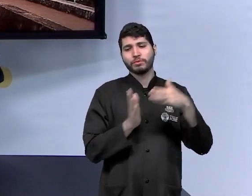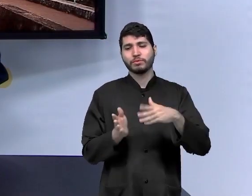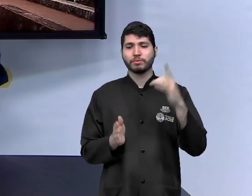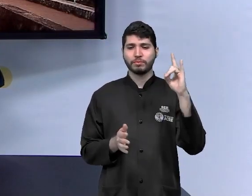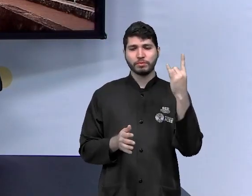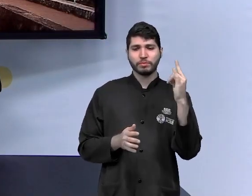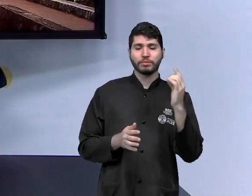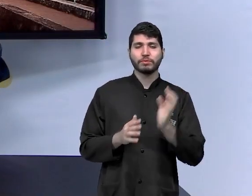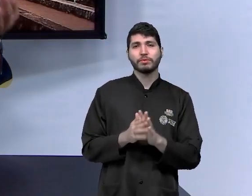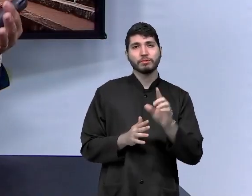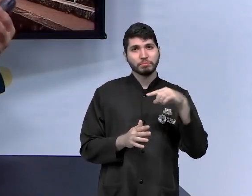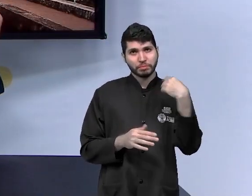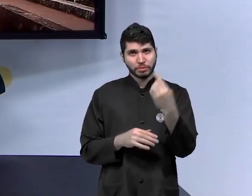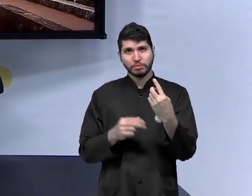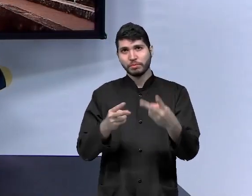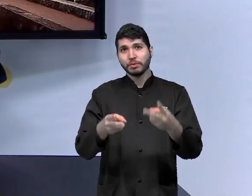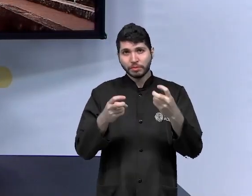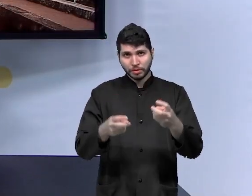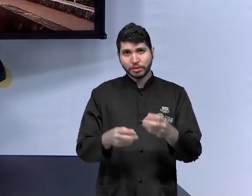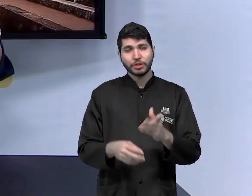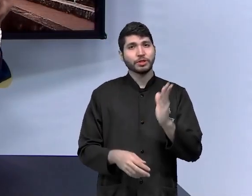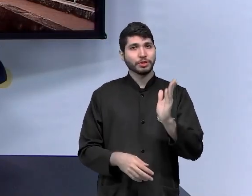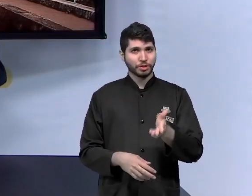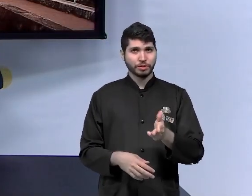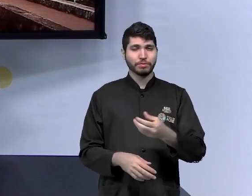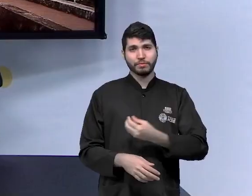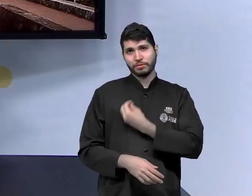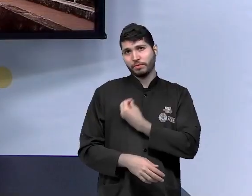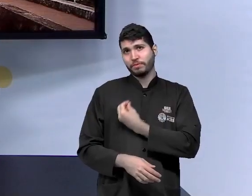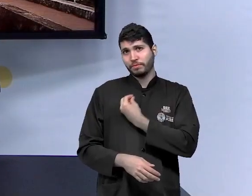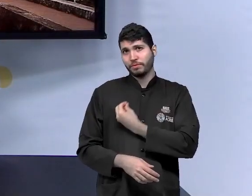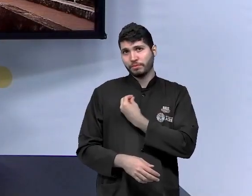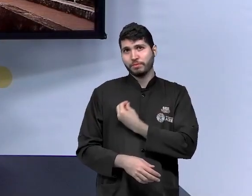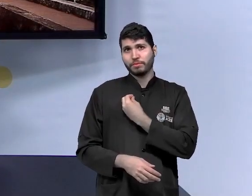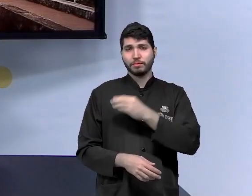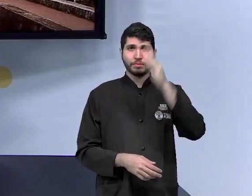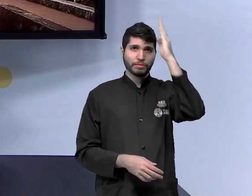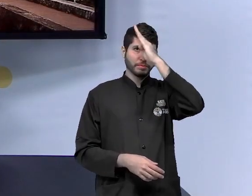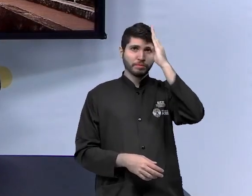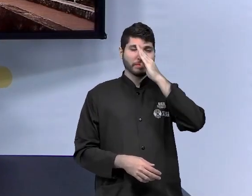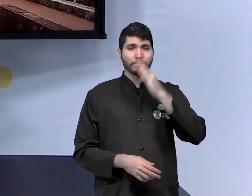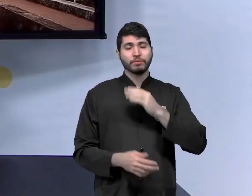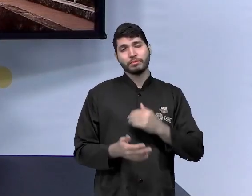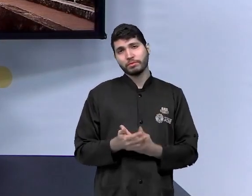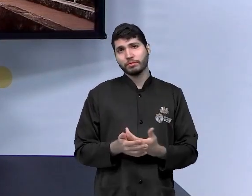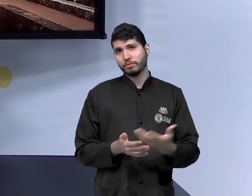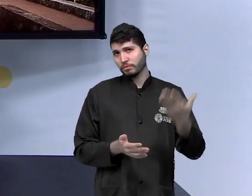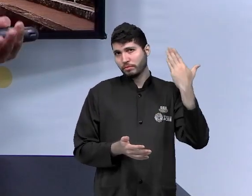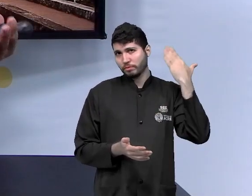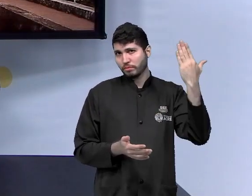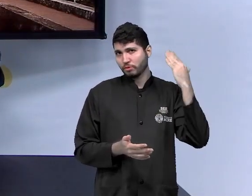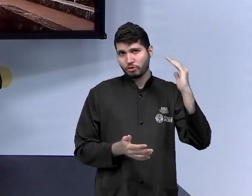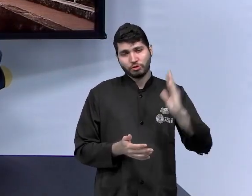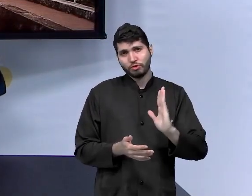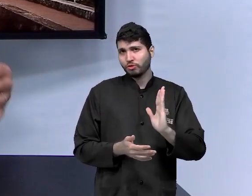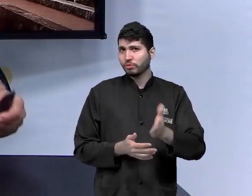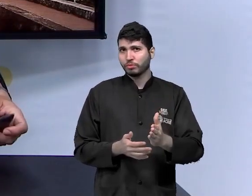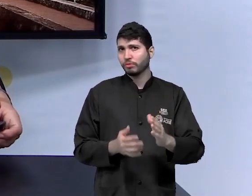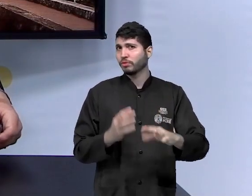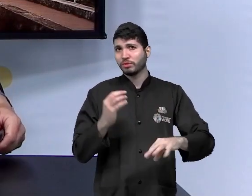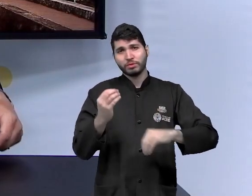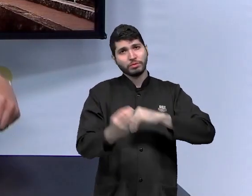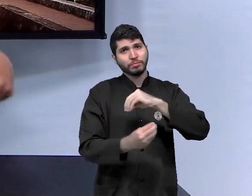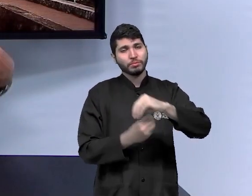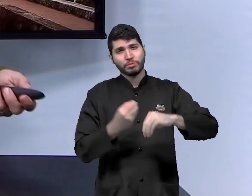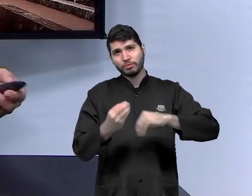aqui, colocaram guarda militar, enfim, já começou aí as primeiras relações linguísticas entre esses dois povos, entre a Bolívia e o